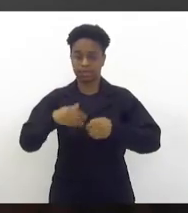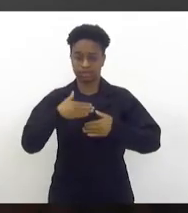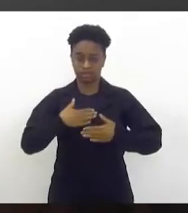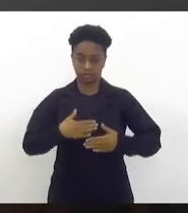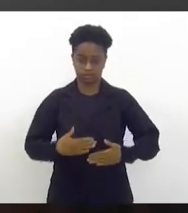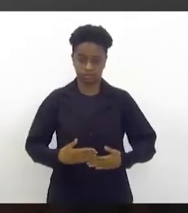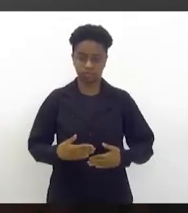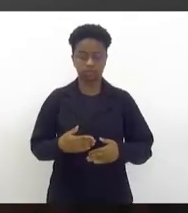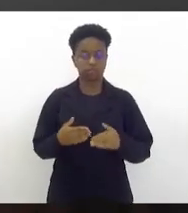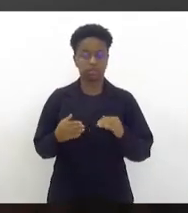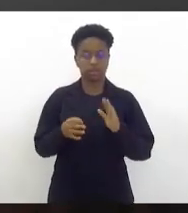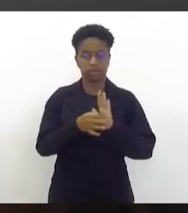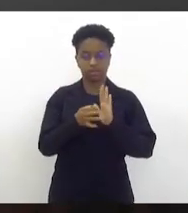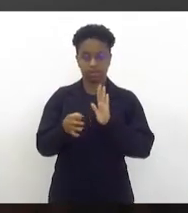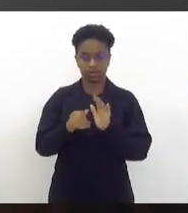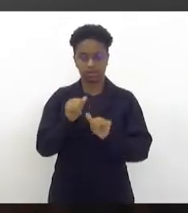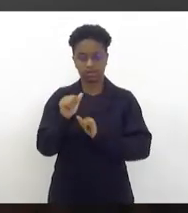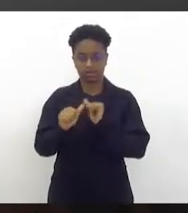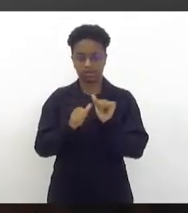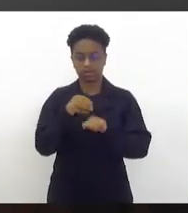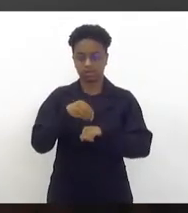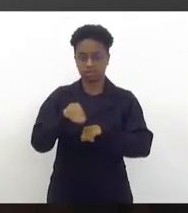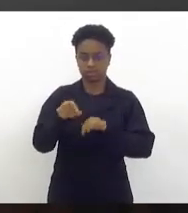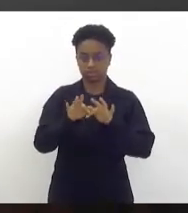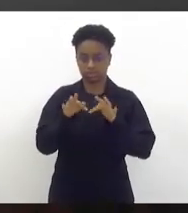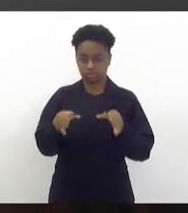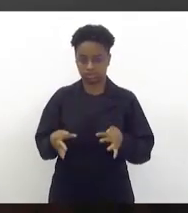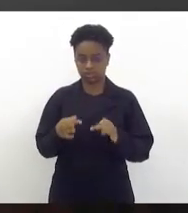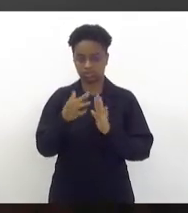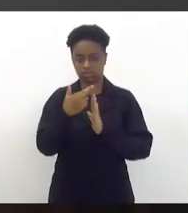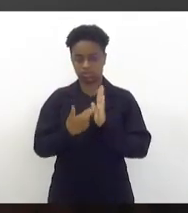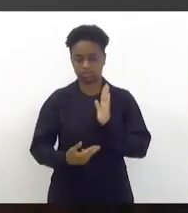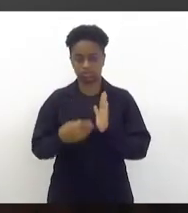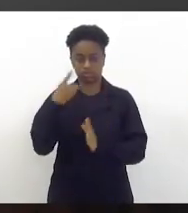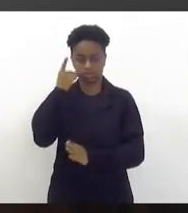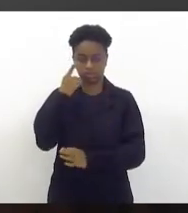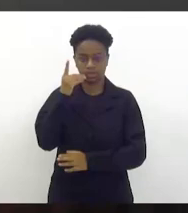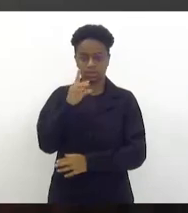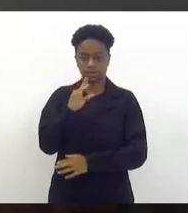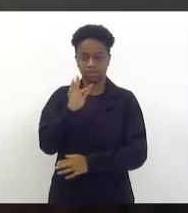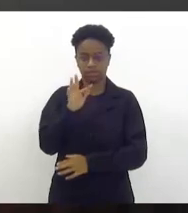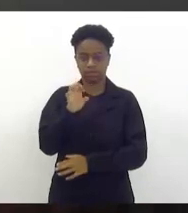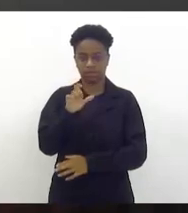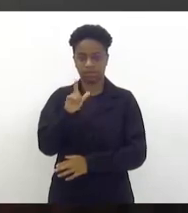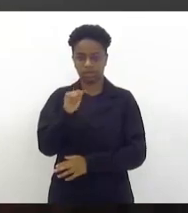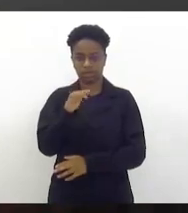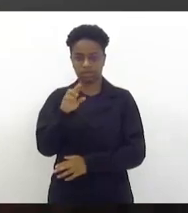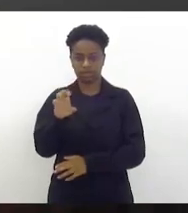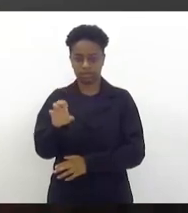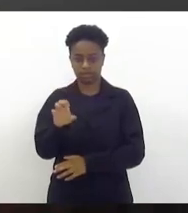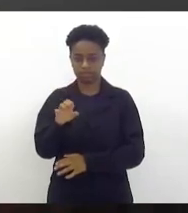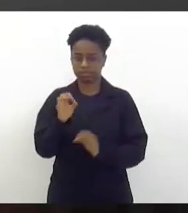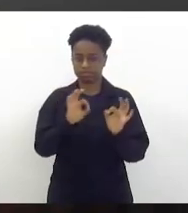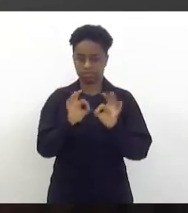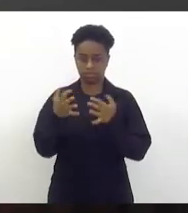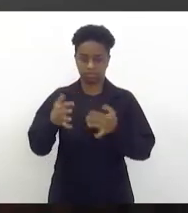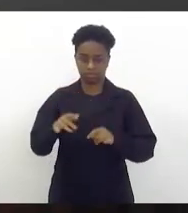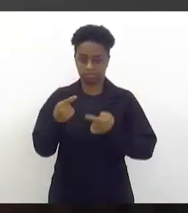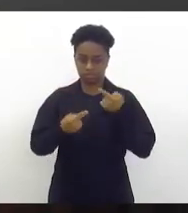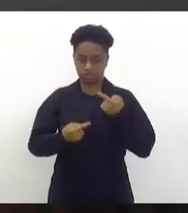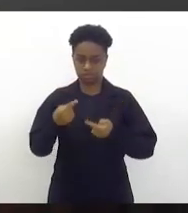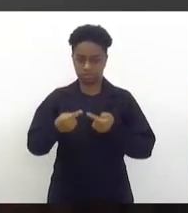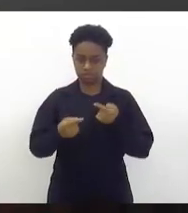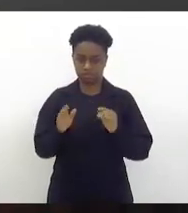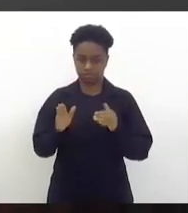Legislativas pela transformação em indicação simples. Relator, deputado Felipe Soares. Em discussão. Não havendo quem queira